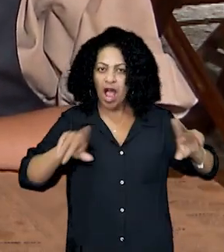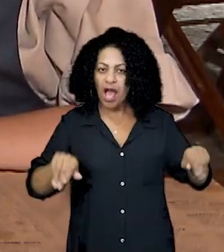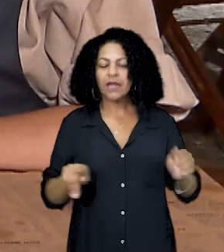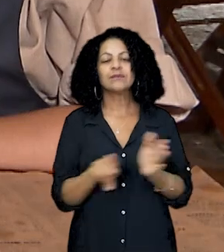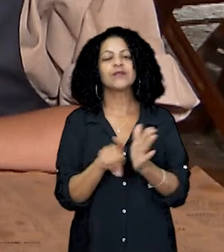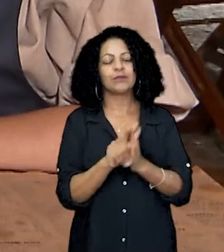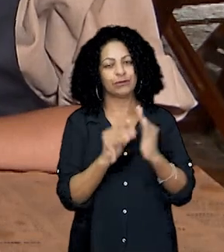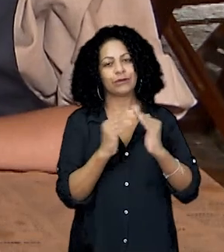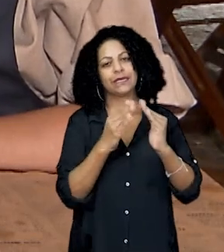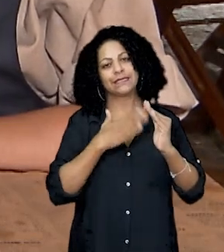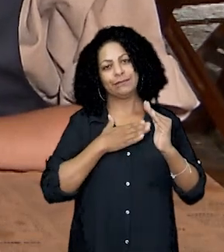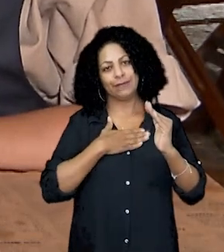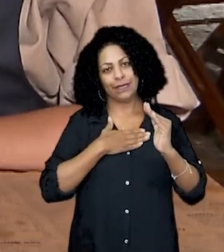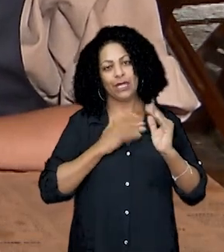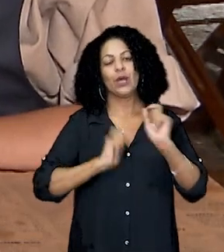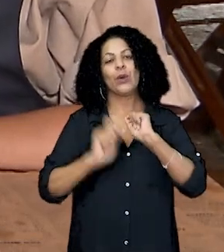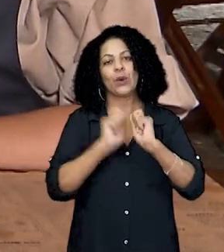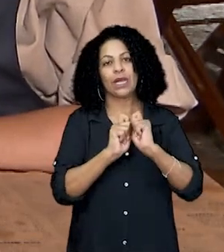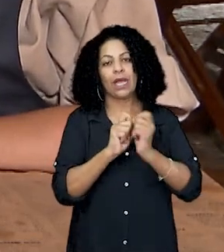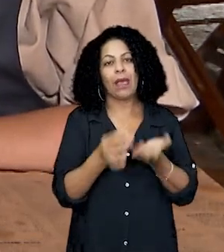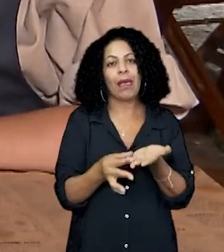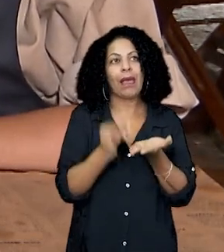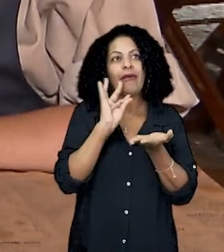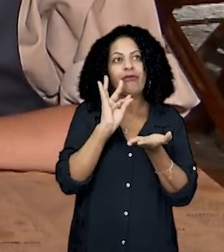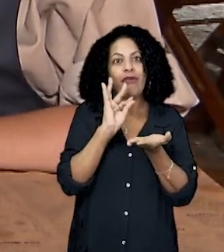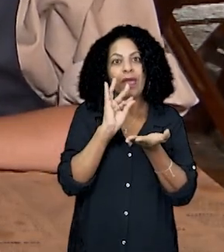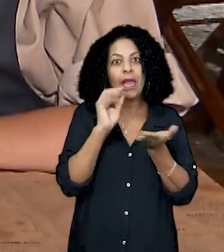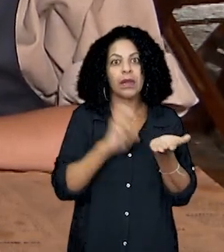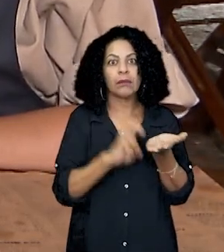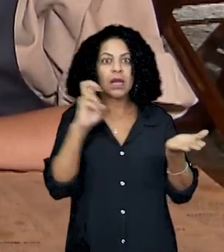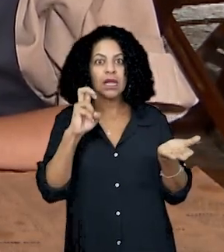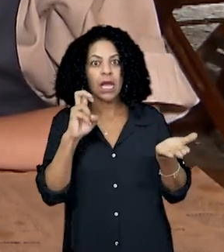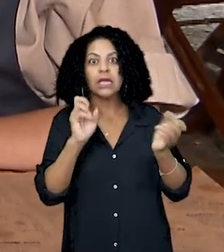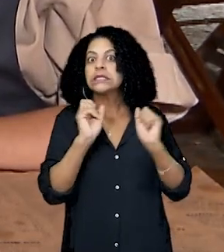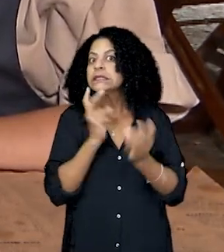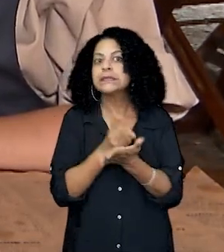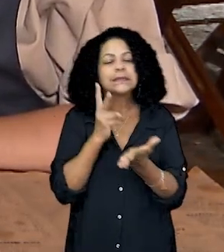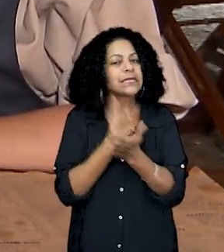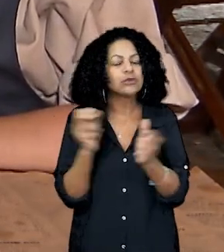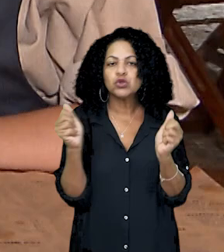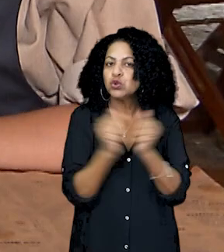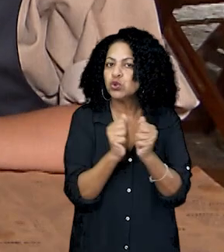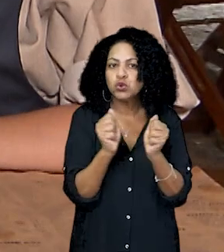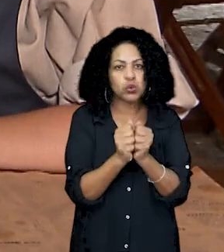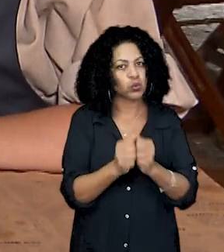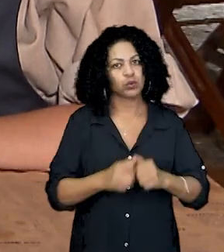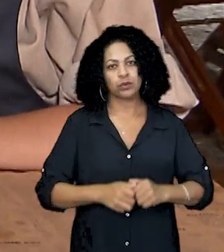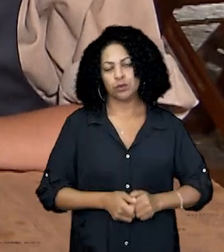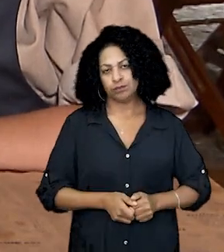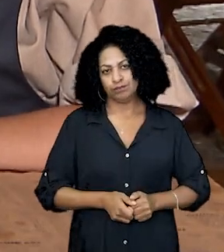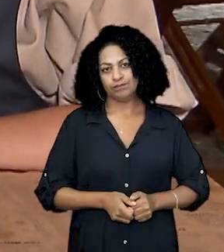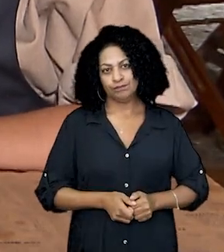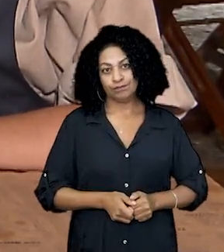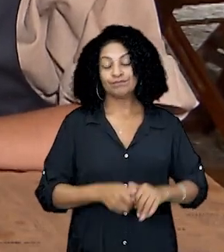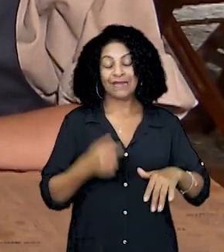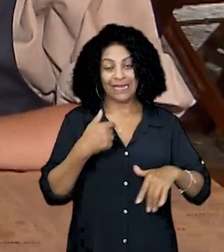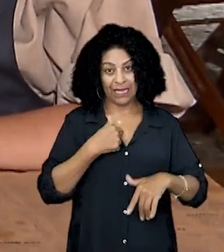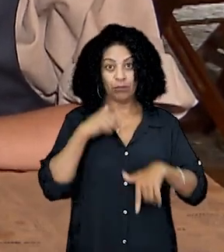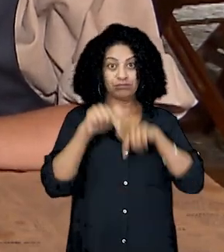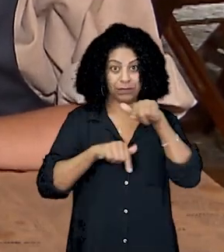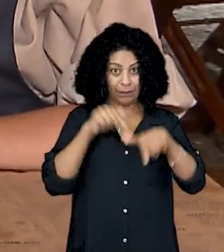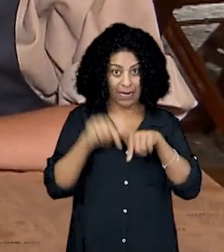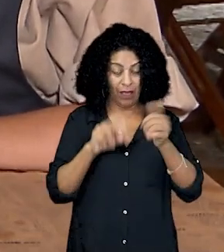principalmente porque na minha casa nunca abriu mão do café da manhã. A gente sempre priorizou alguma refeição junto.